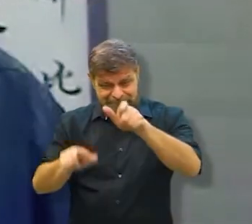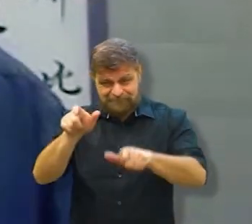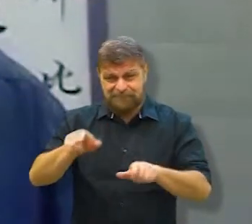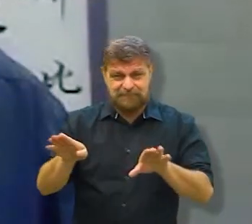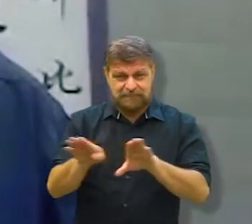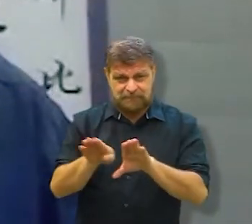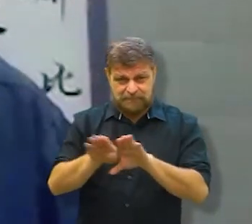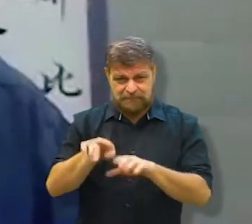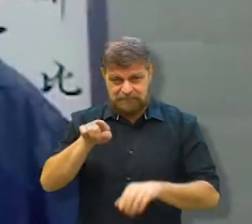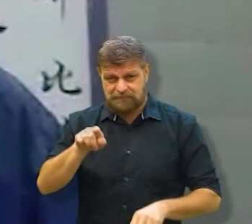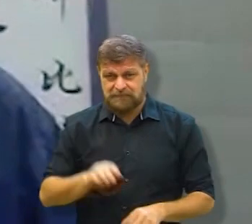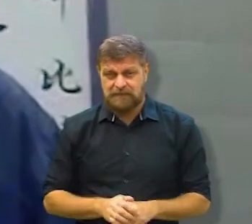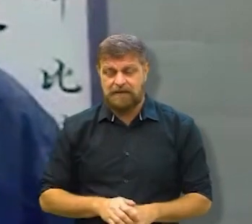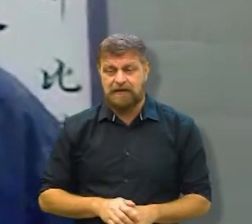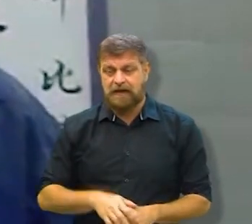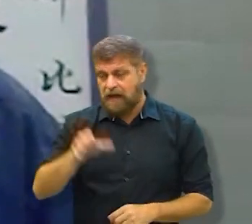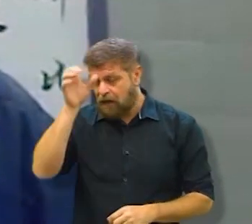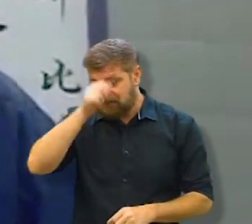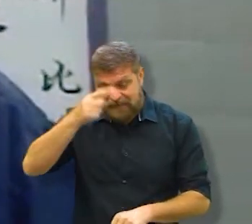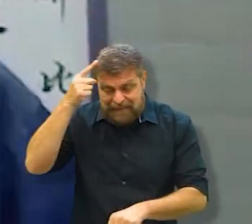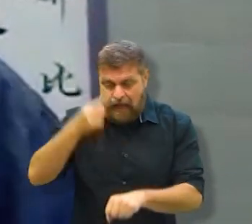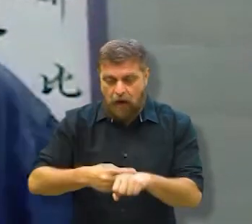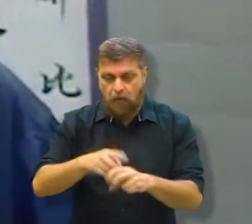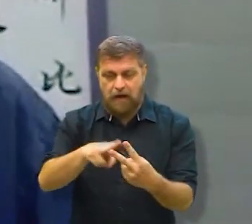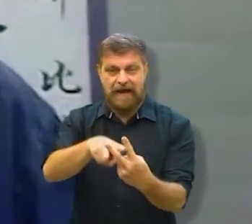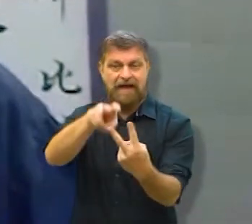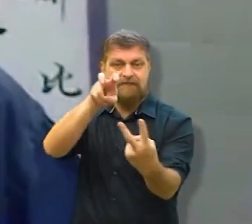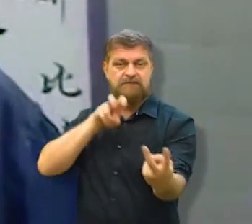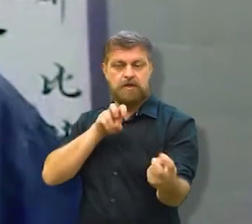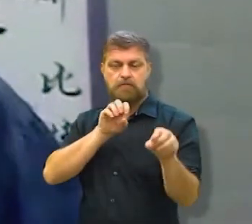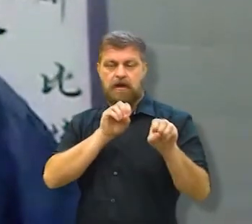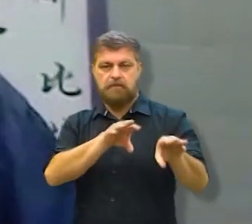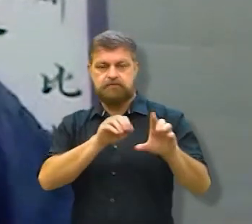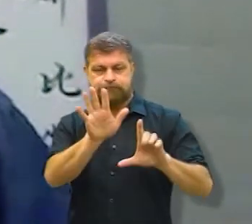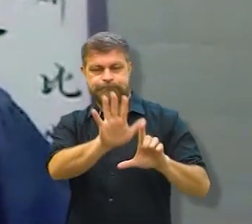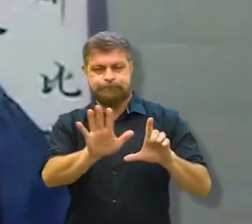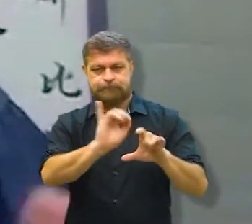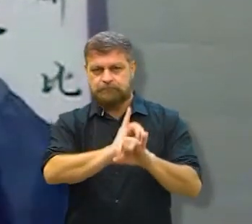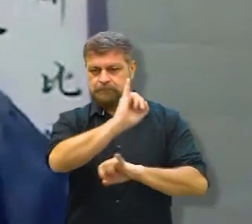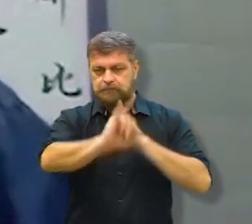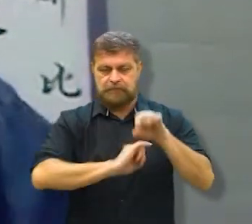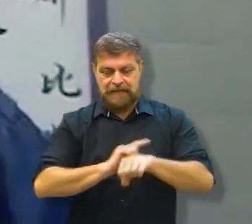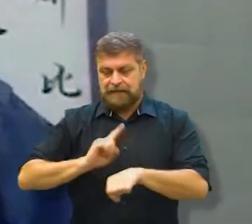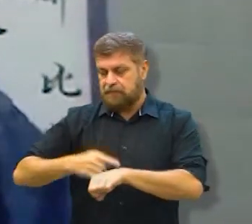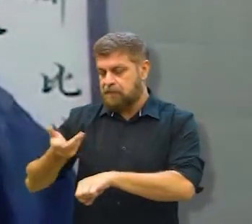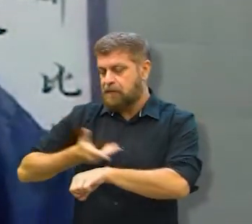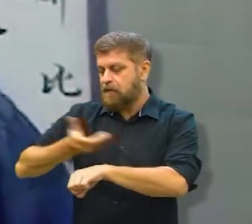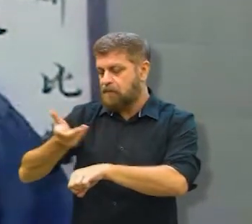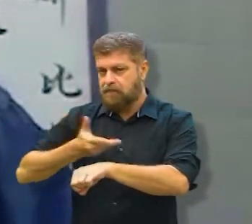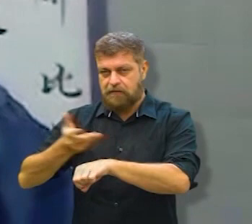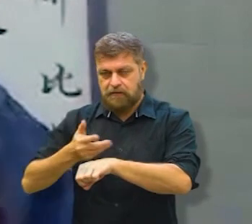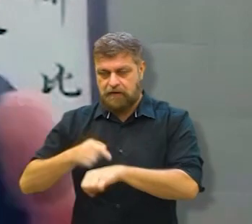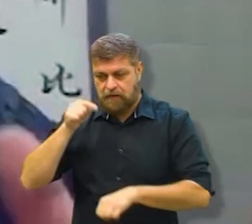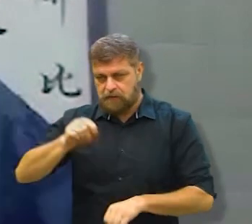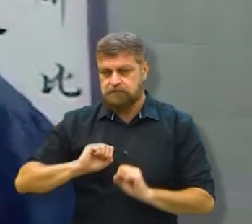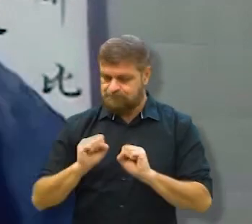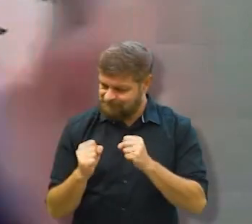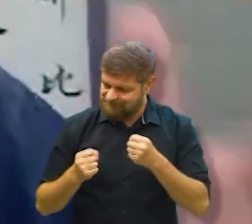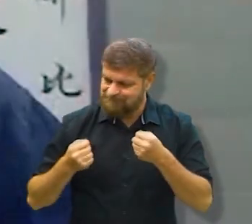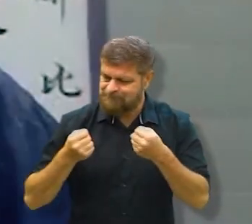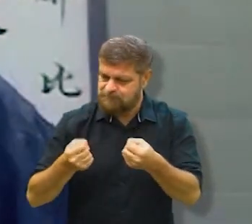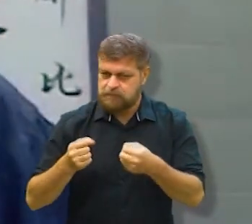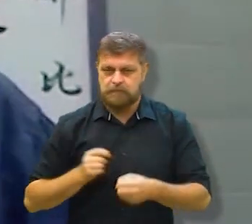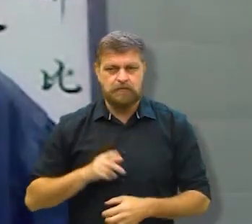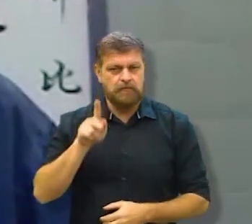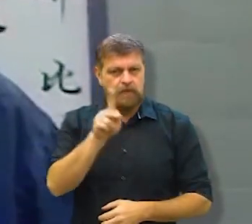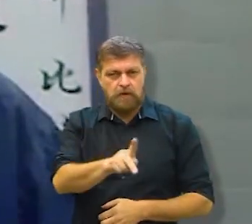eles foram direcionados para o ensino virtual, tiveram que aprender sem ter muito tempo para isso, mas eles deram